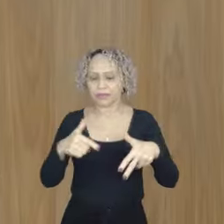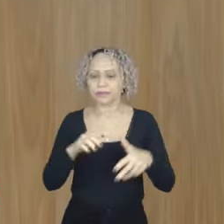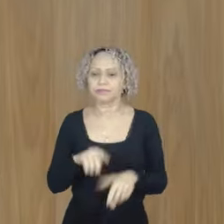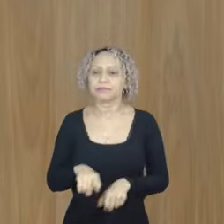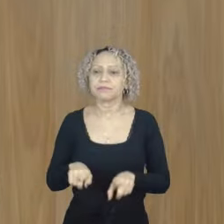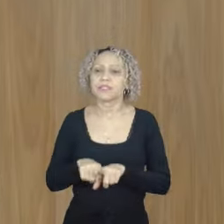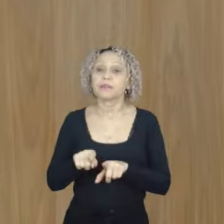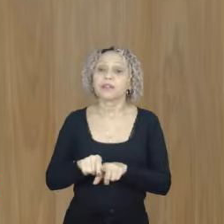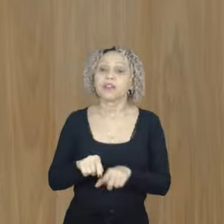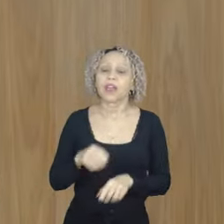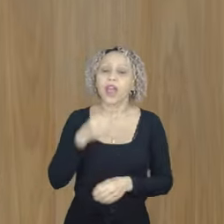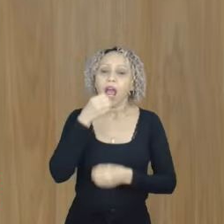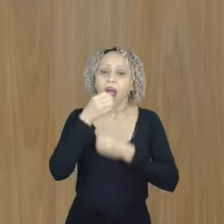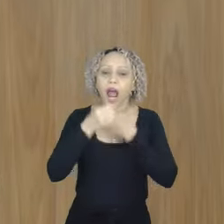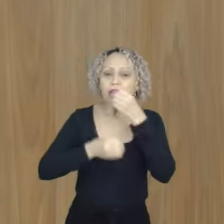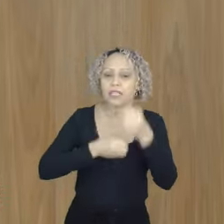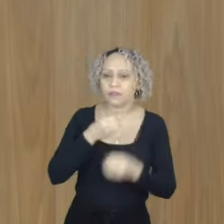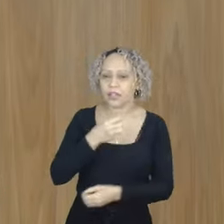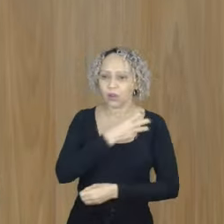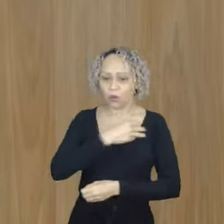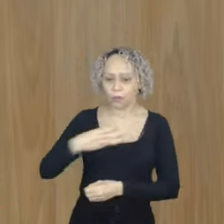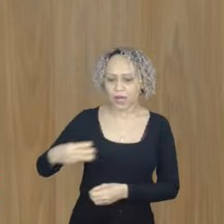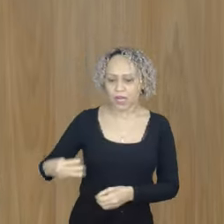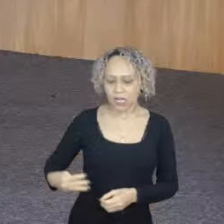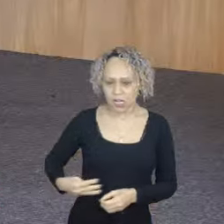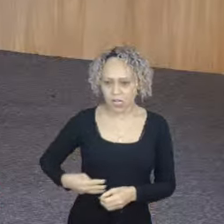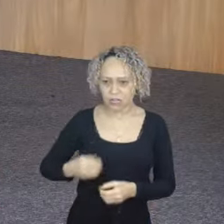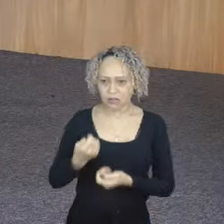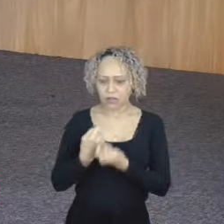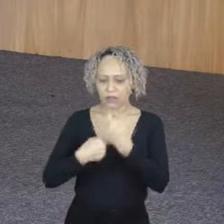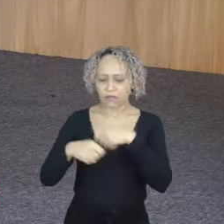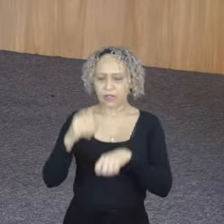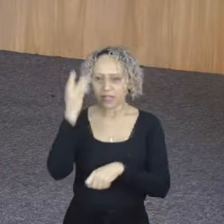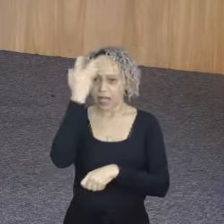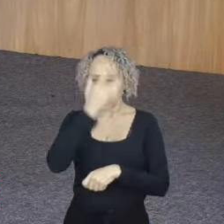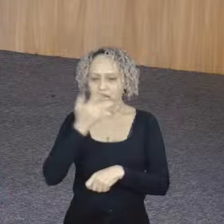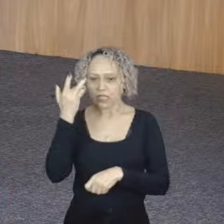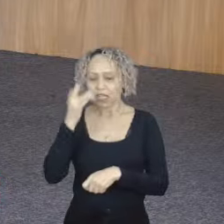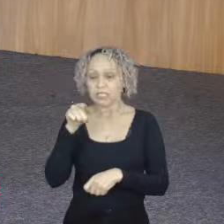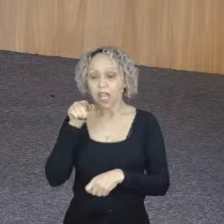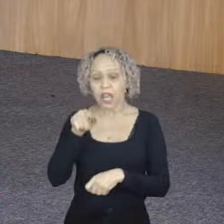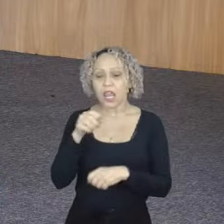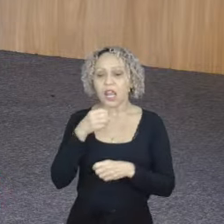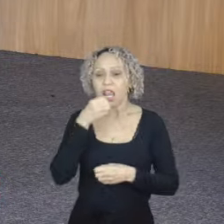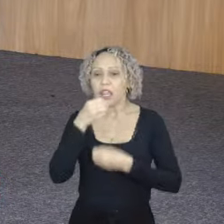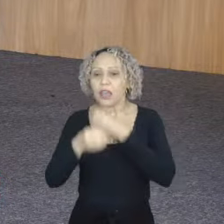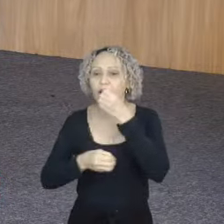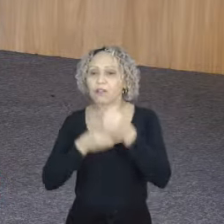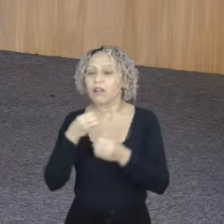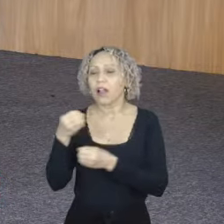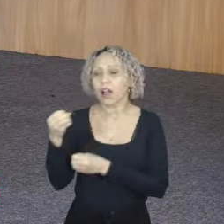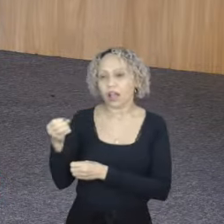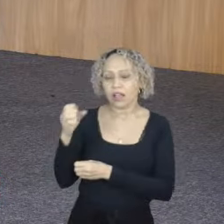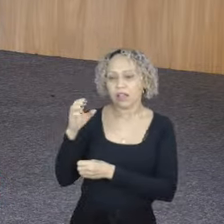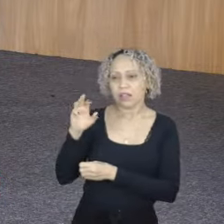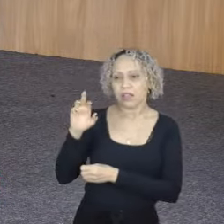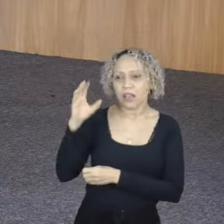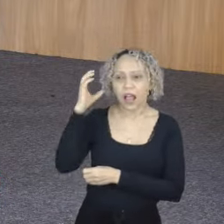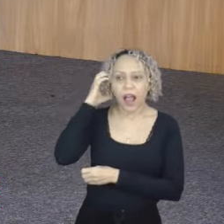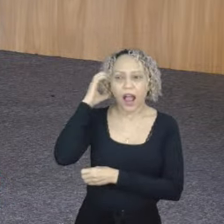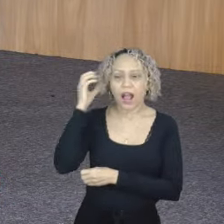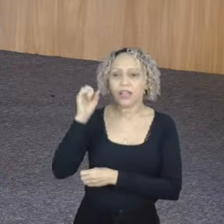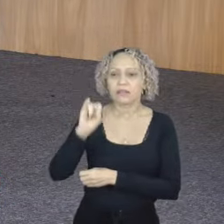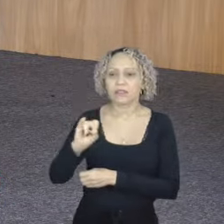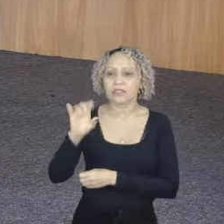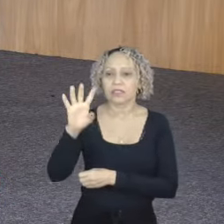gente, da entrevista que o ministro da Fazenda, Fernando Haddad, deu à Rádio Itatiaia nesta